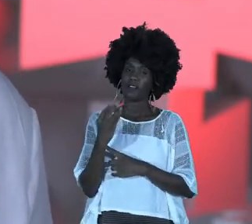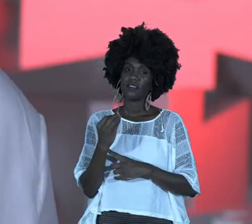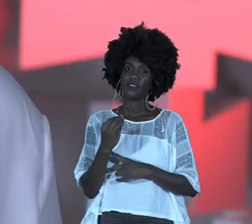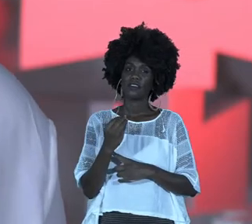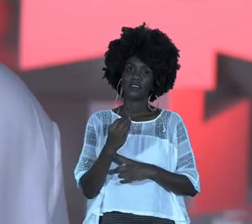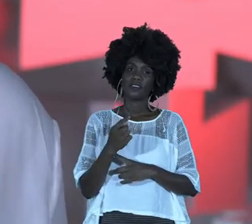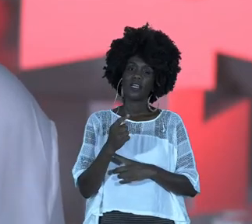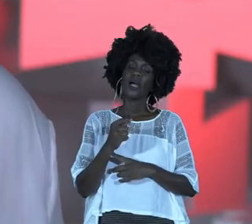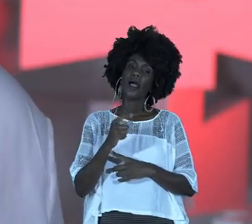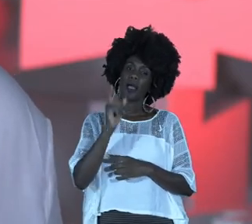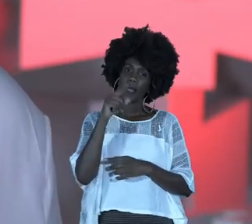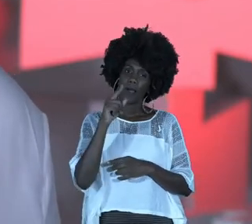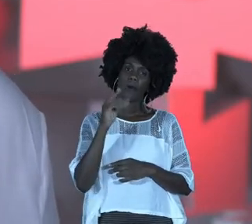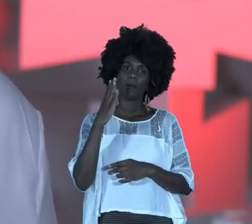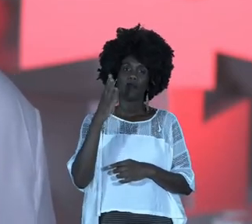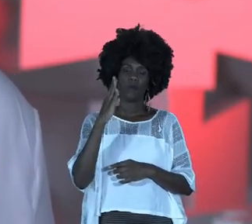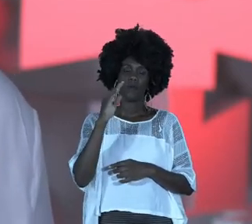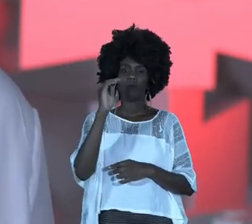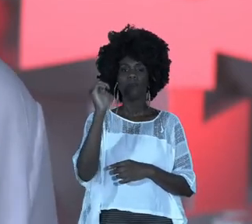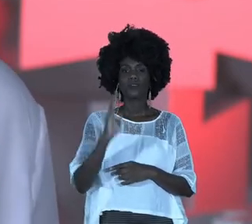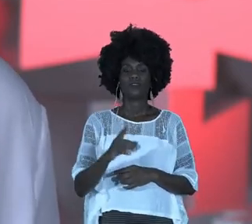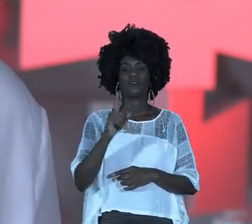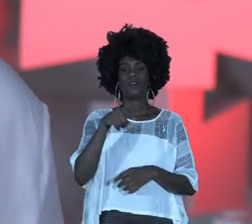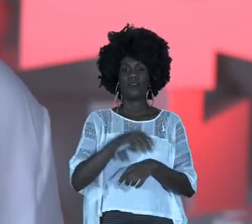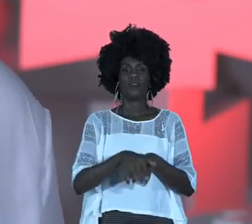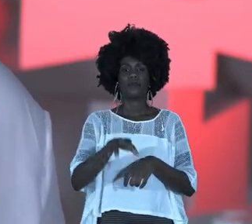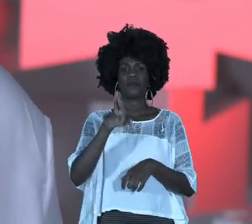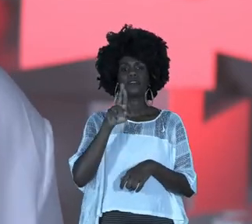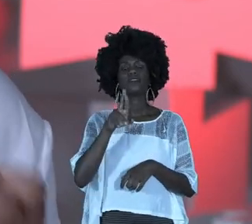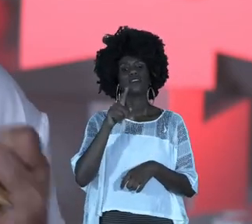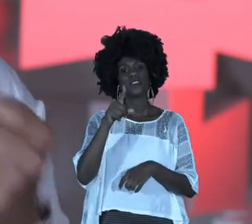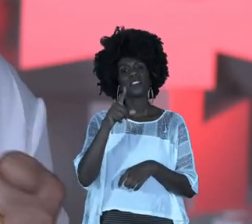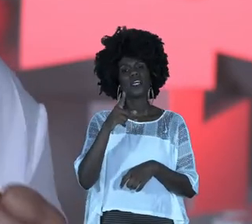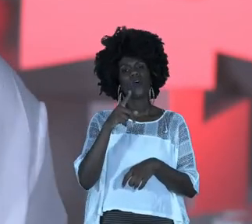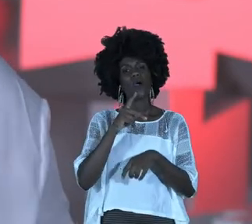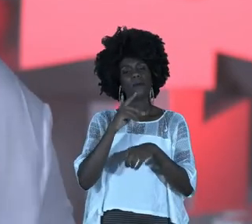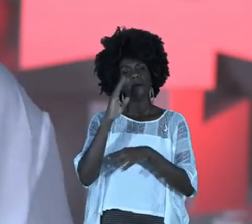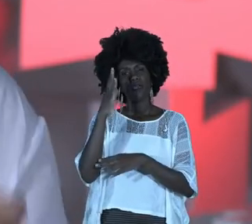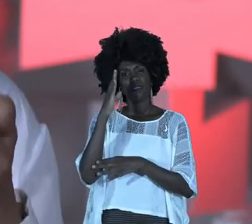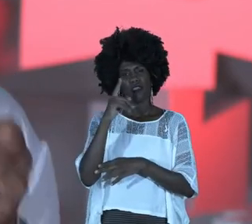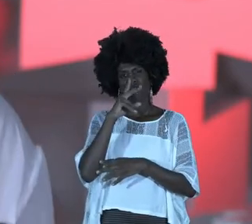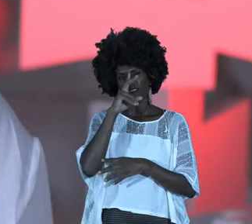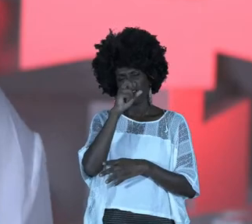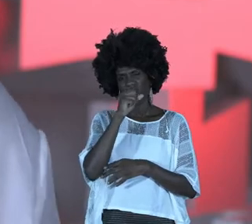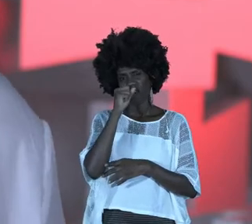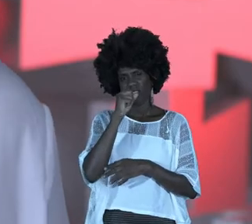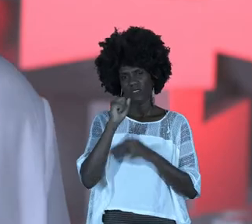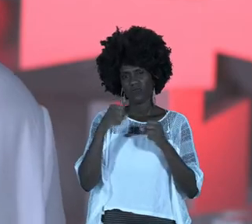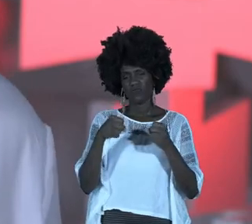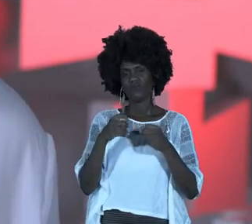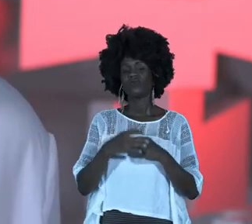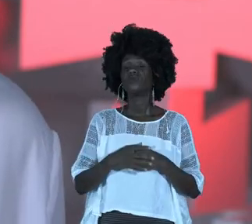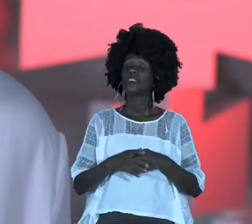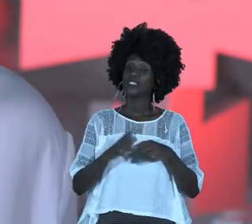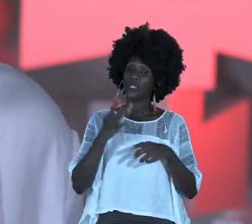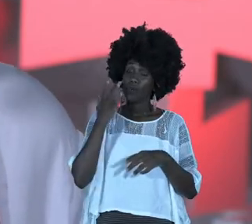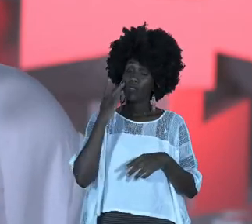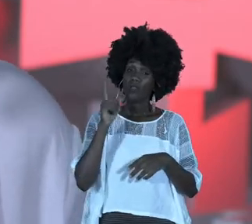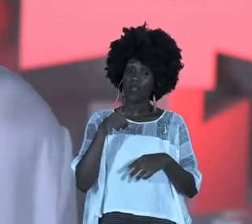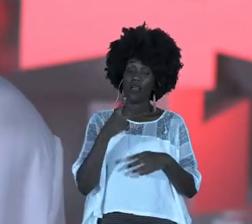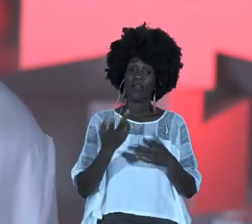Né? E o pau-brasil é representante disso, além de ser uma madeira forte, né, resistente.